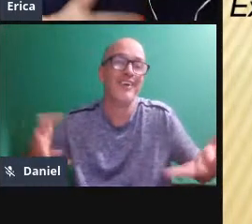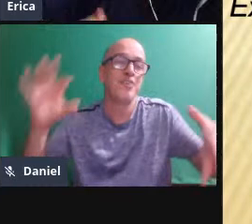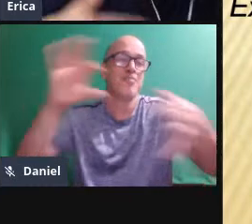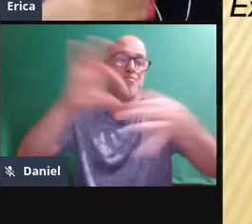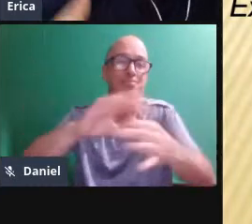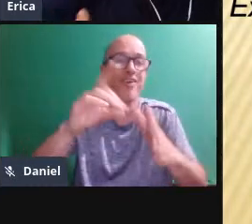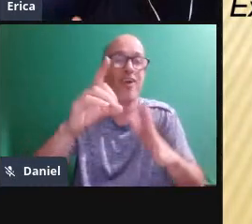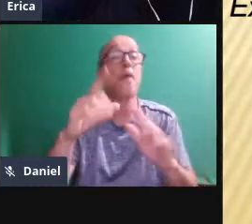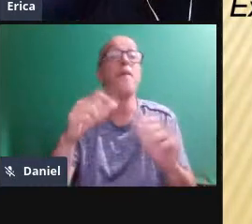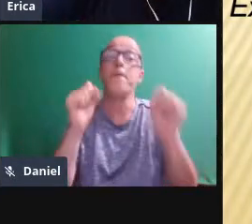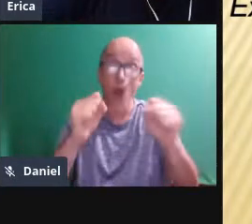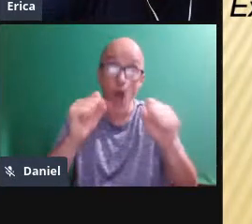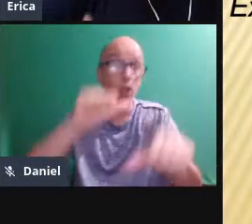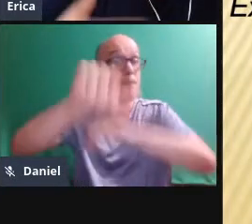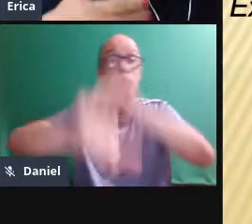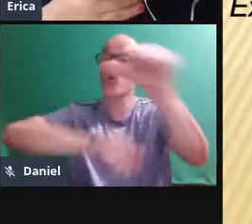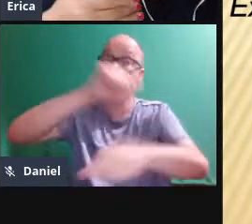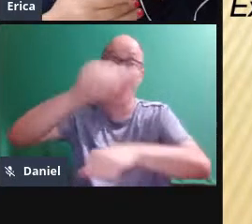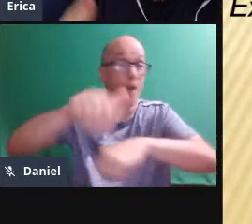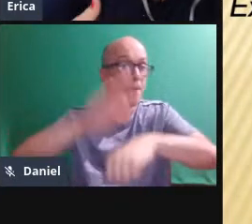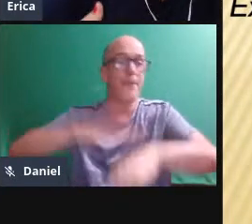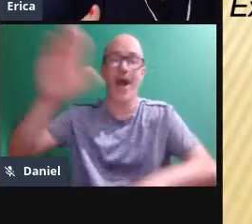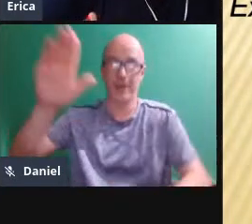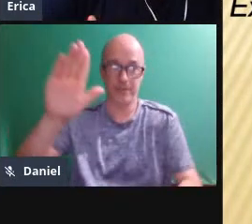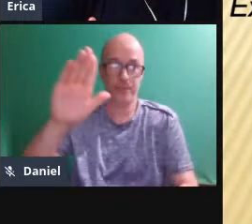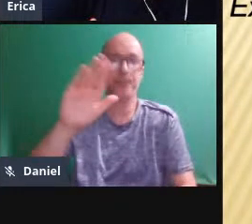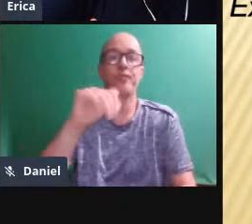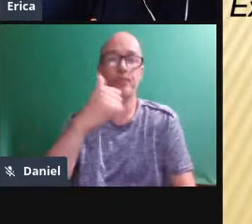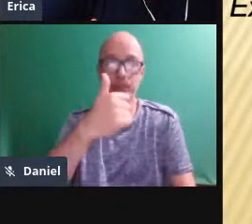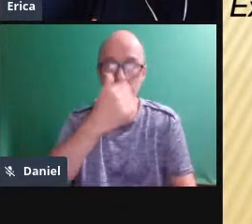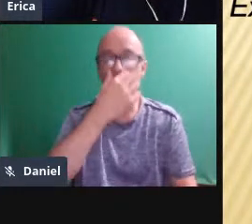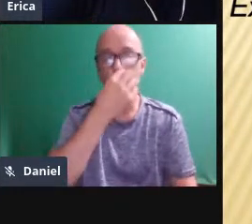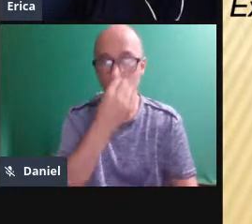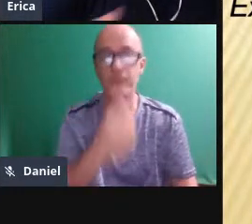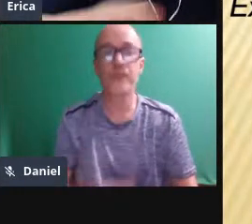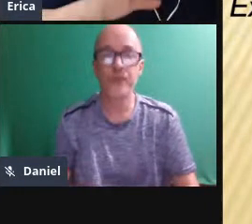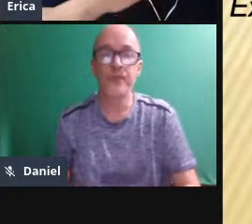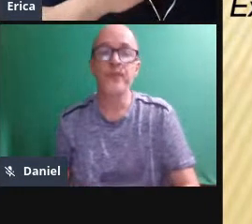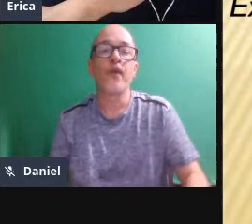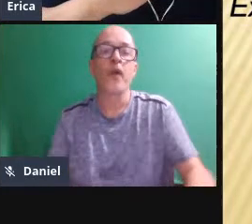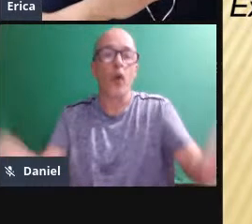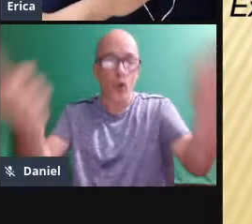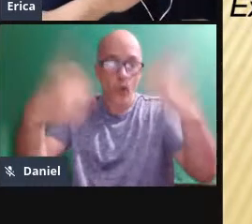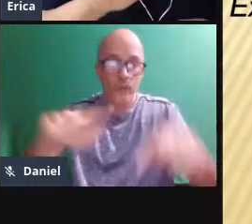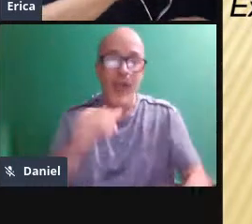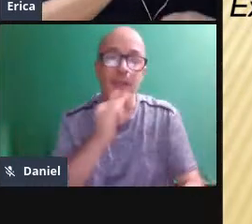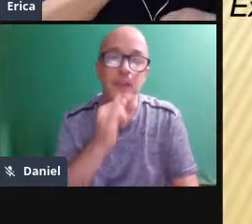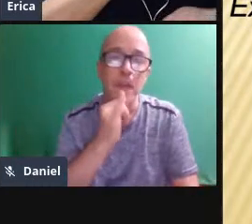Vocês estão formando em educação, é preciso ter essa informação.